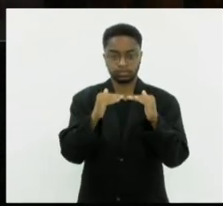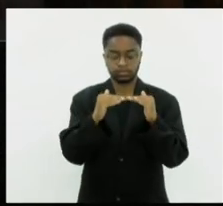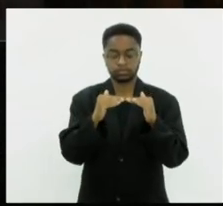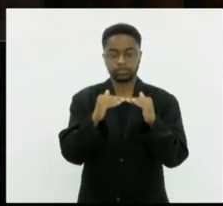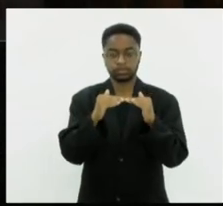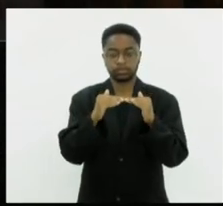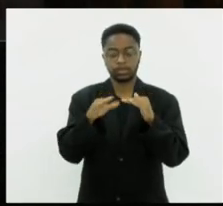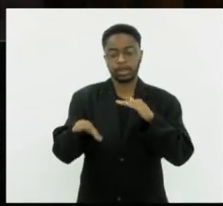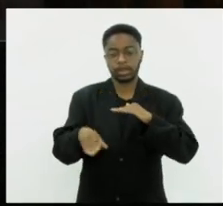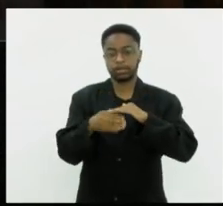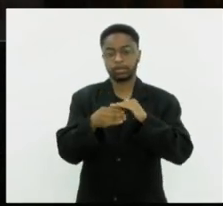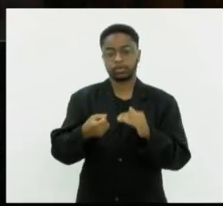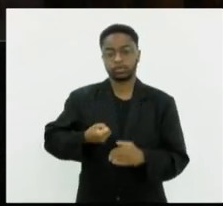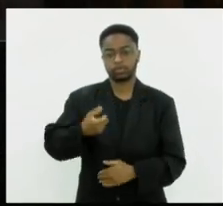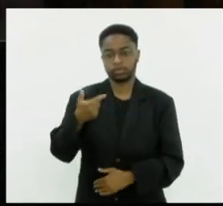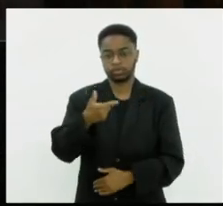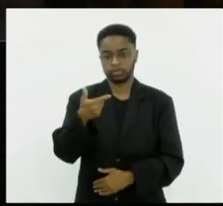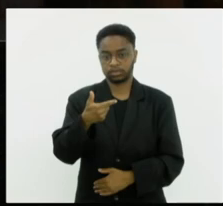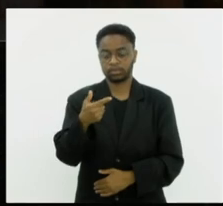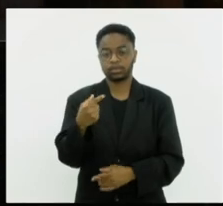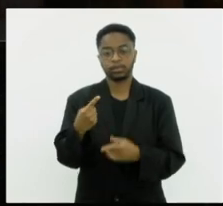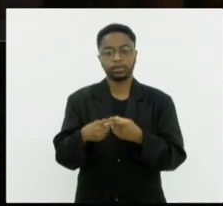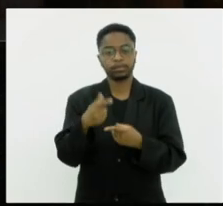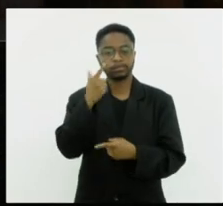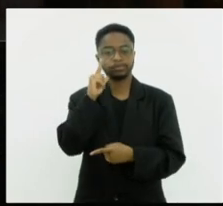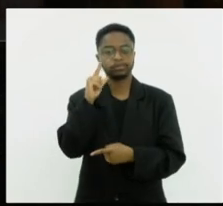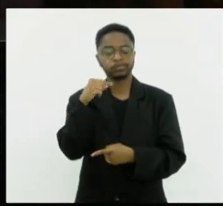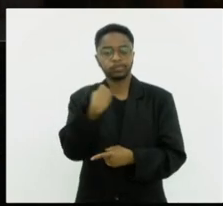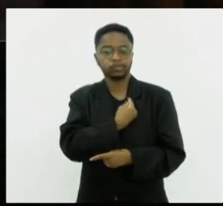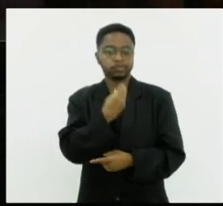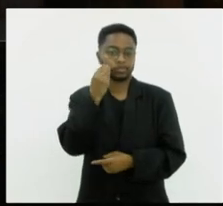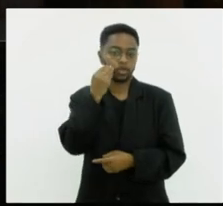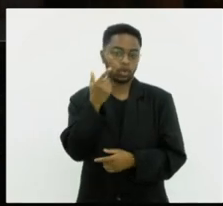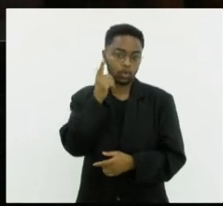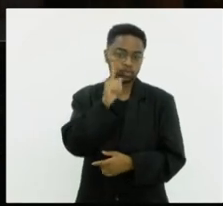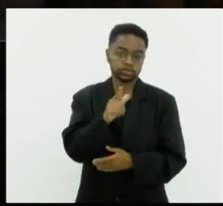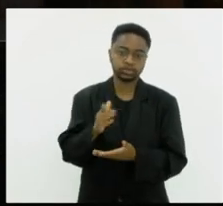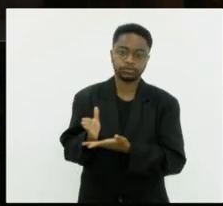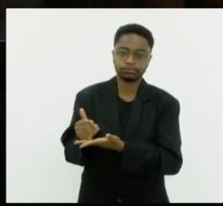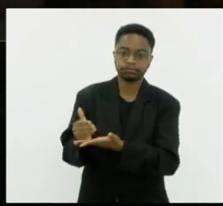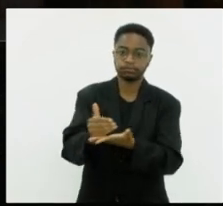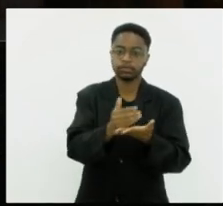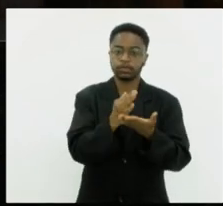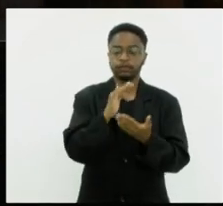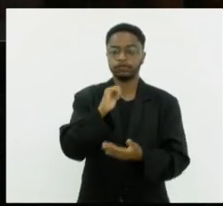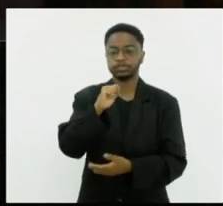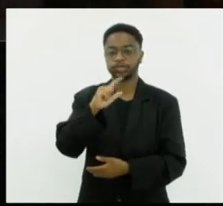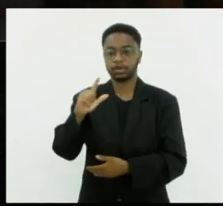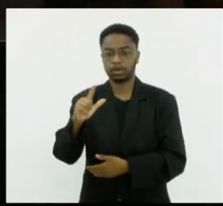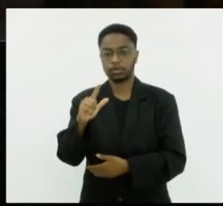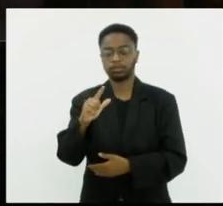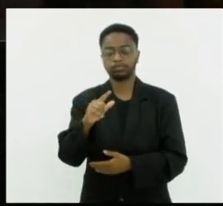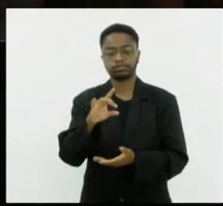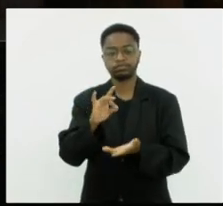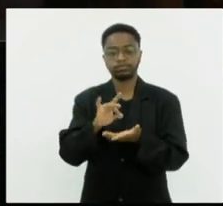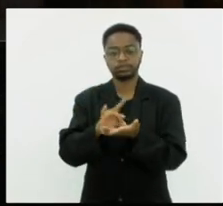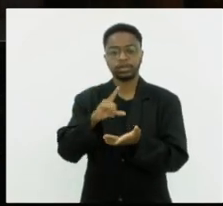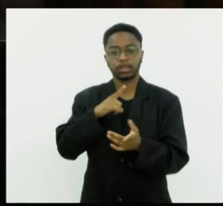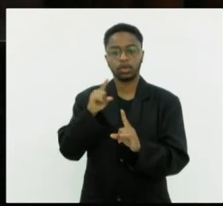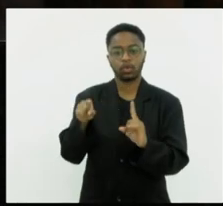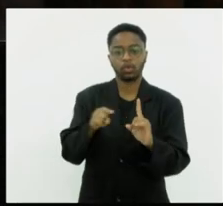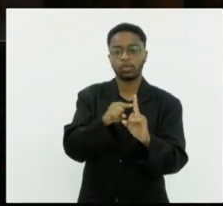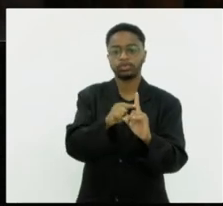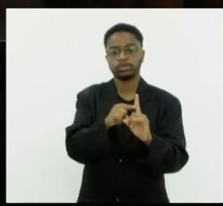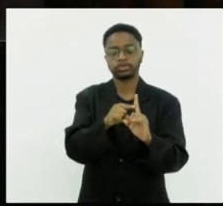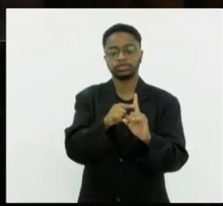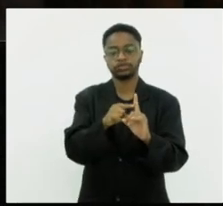emenda aditiva número 2, para que a gente garanta que a arrecadação fiscal seja uma meta procurada